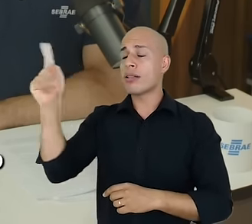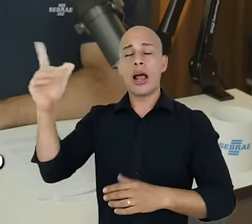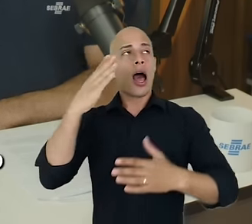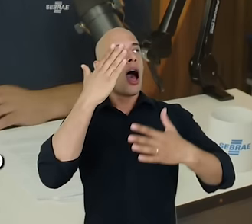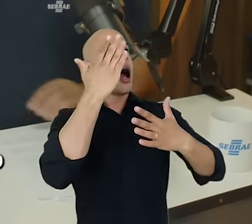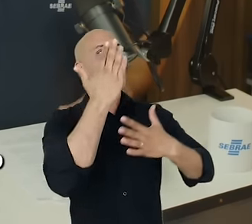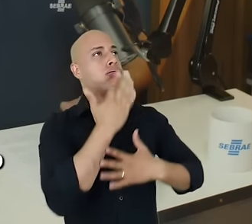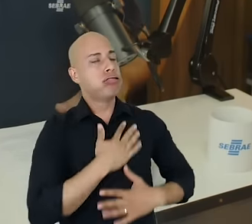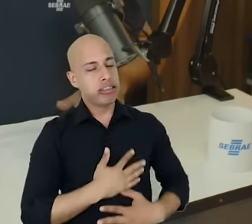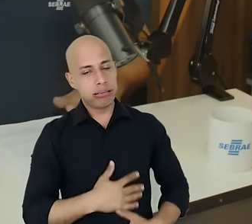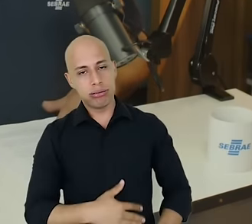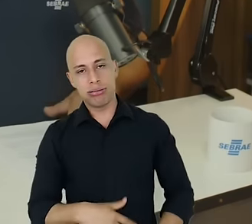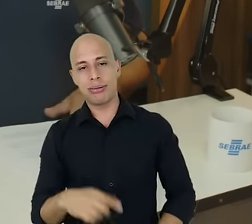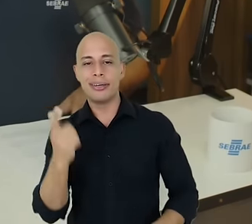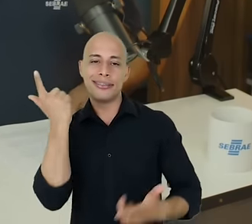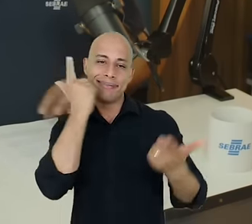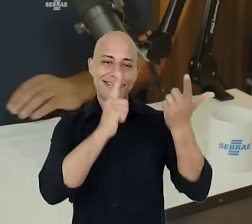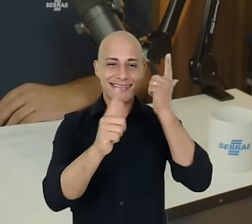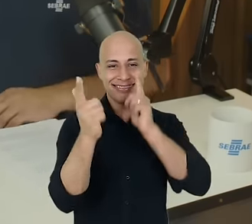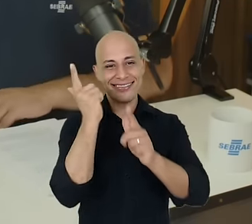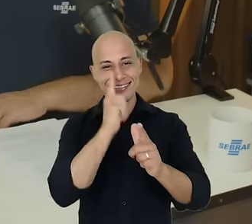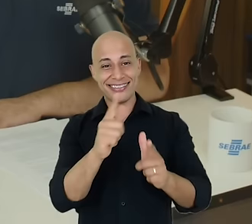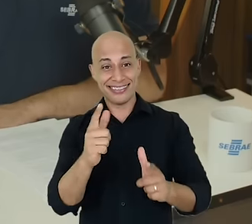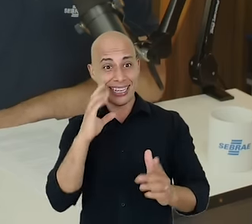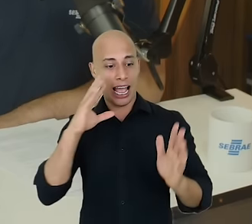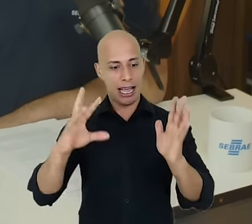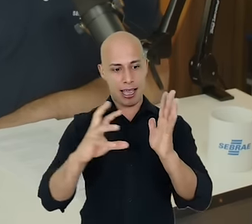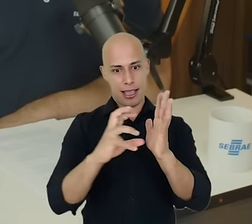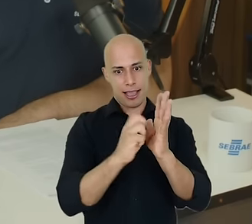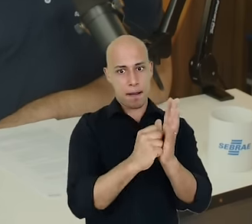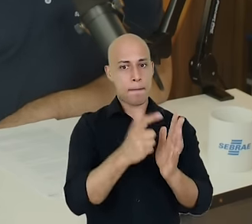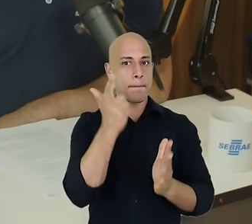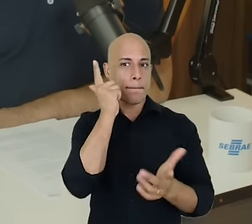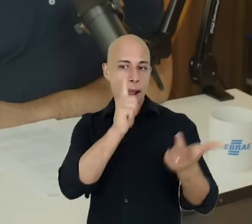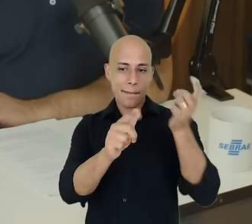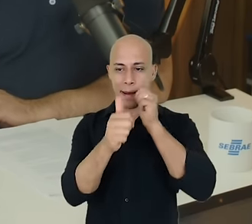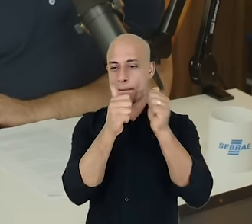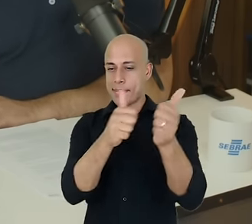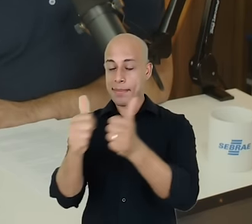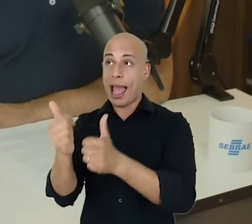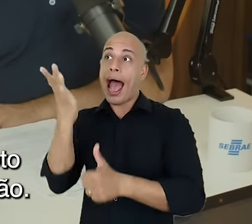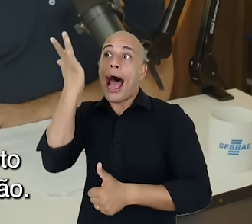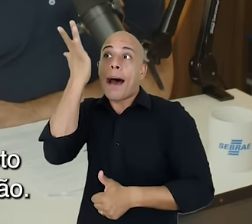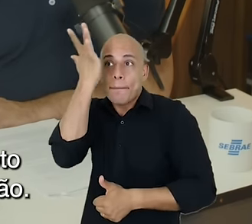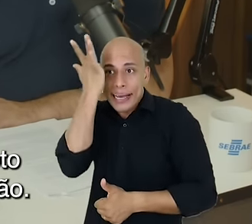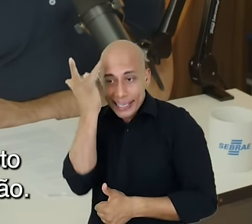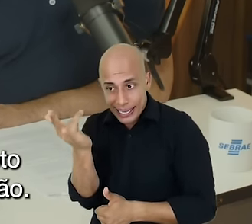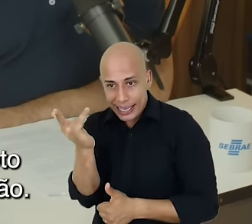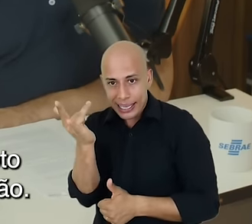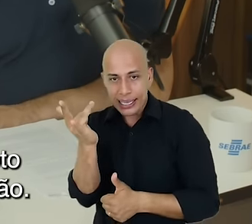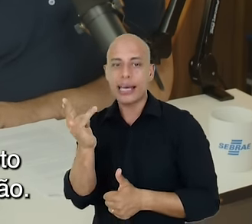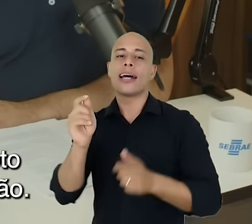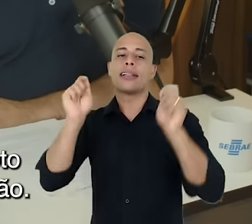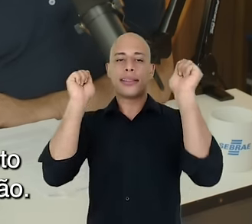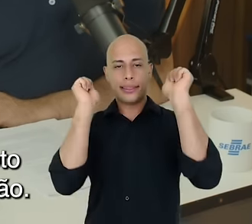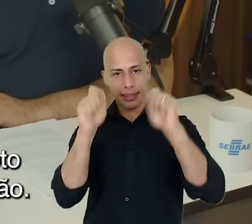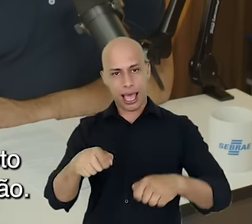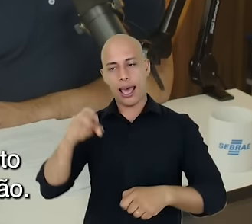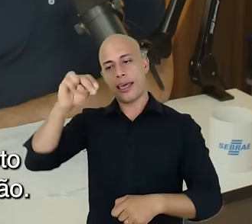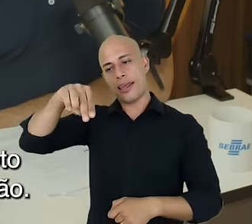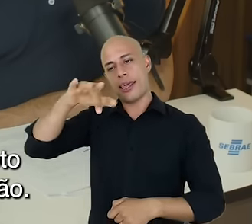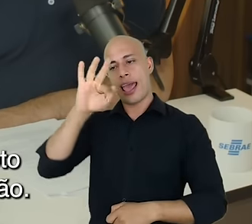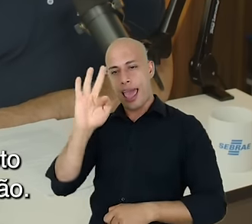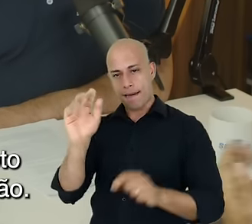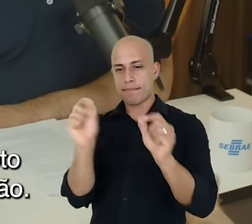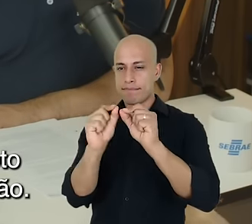que que concluiu esse processo de de credencia né para ele ter essa ciência que a partir do dia seguinte ele já está